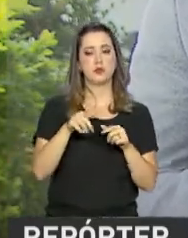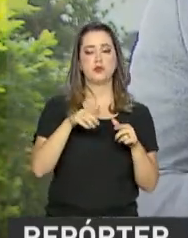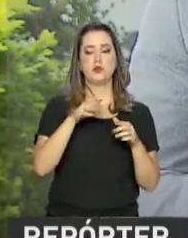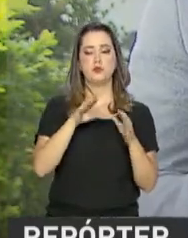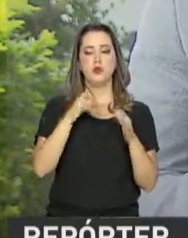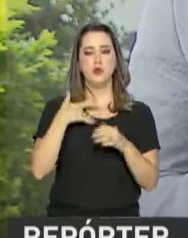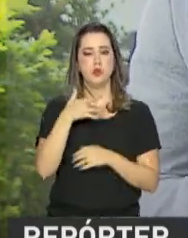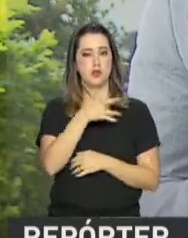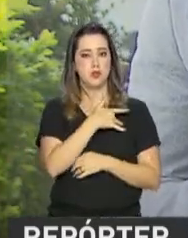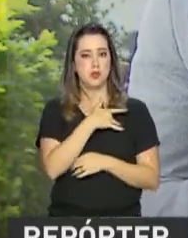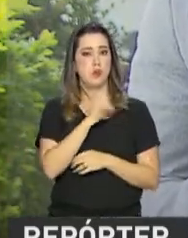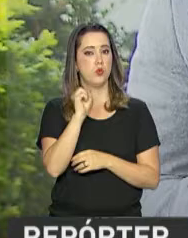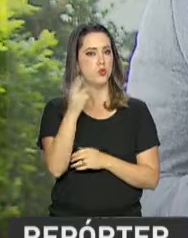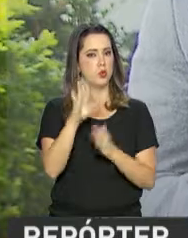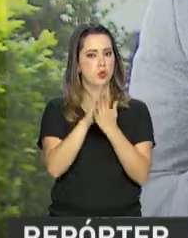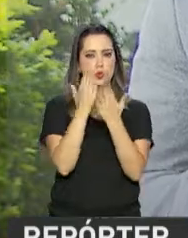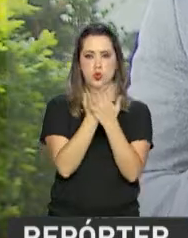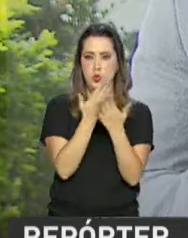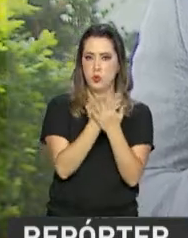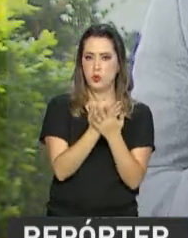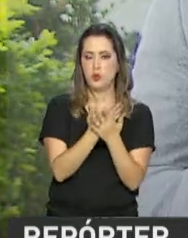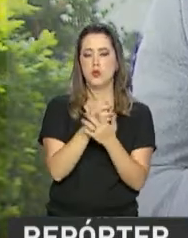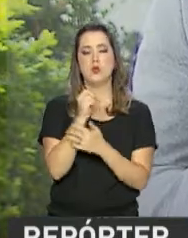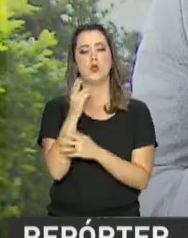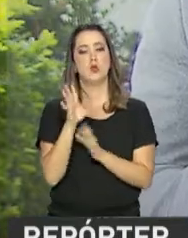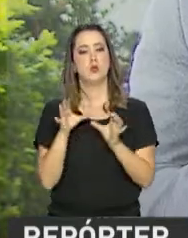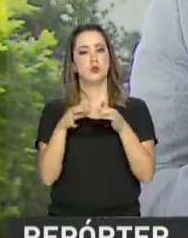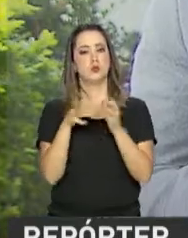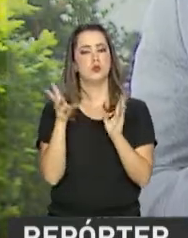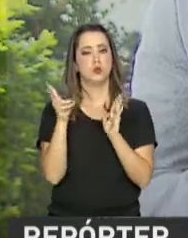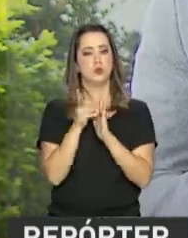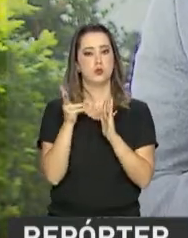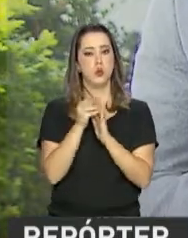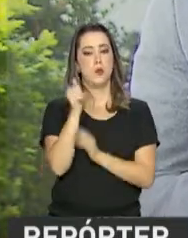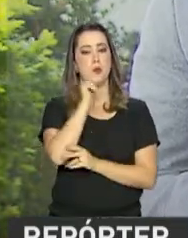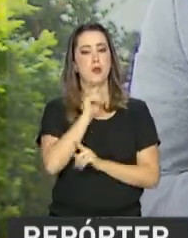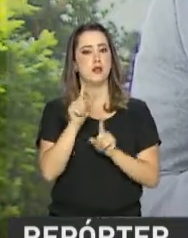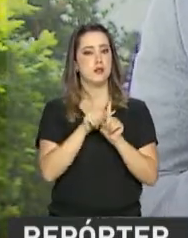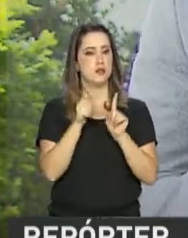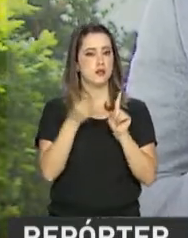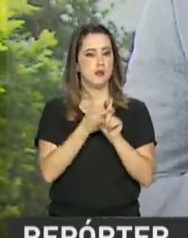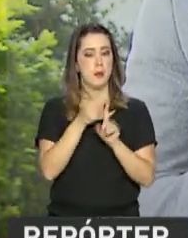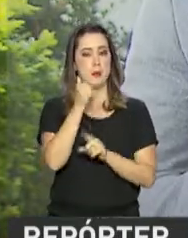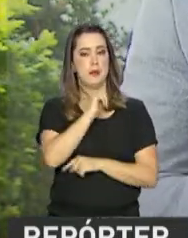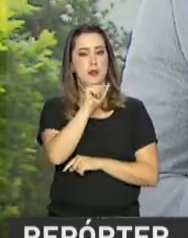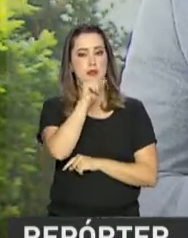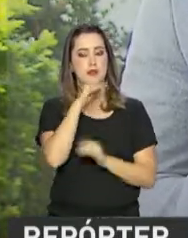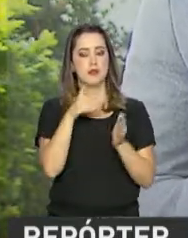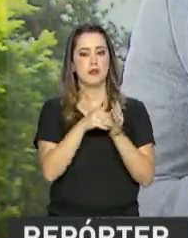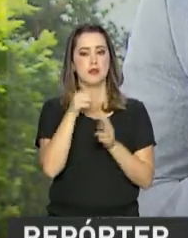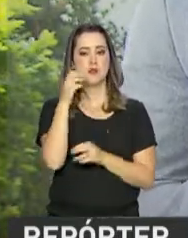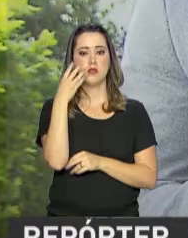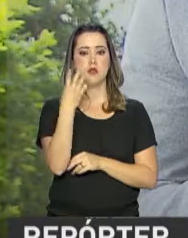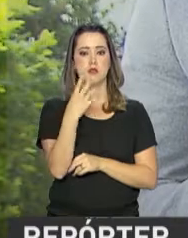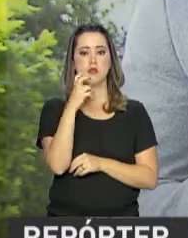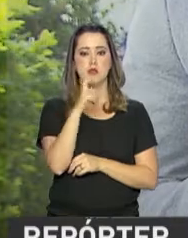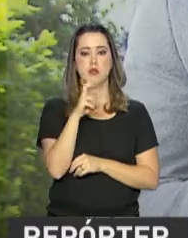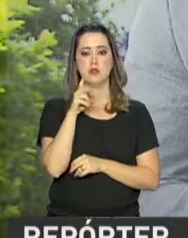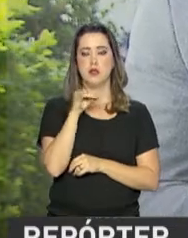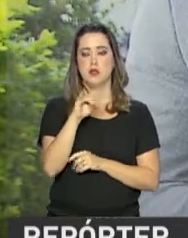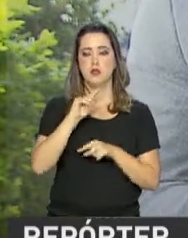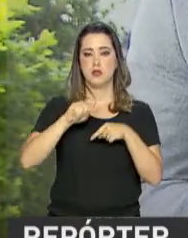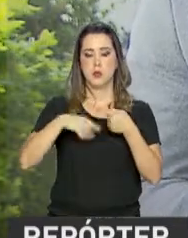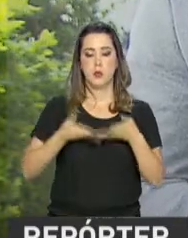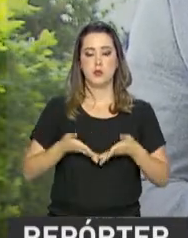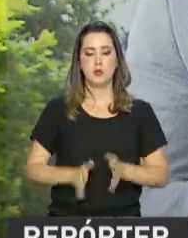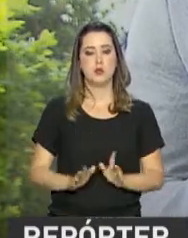redes pública e privada povos indígenas gestantes mães com até 45 dias após o